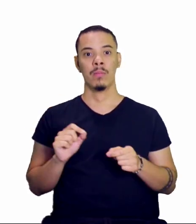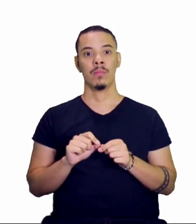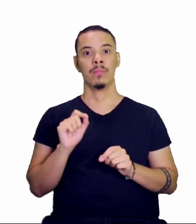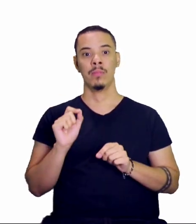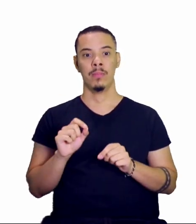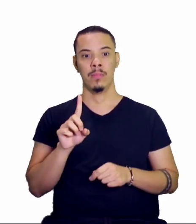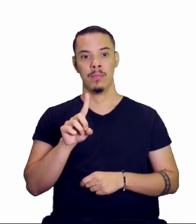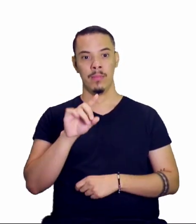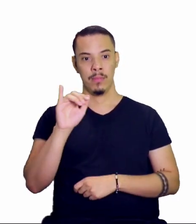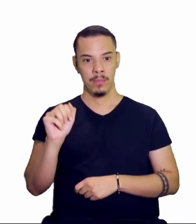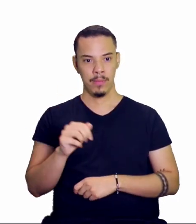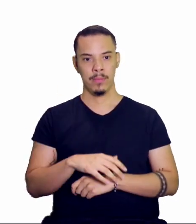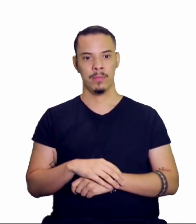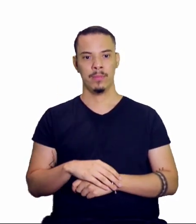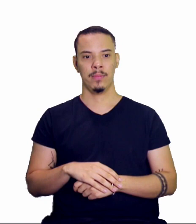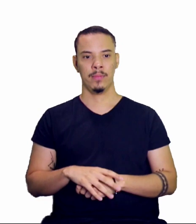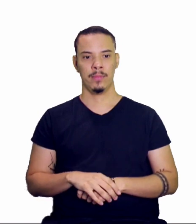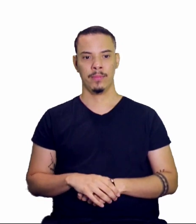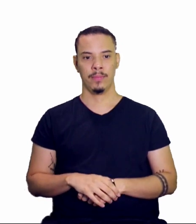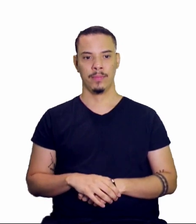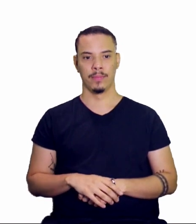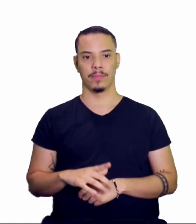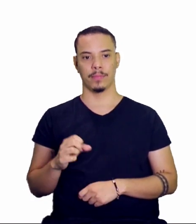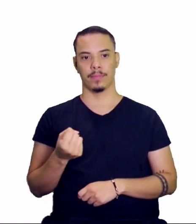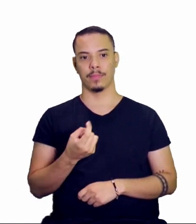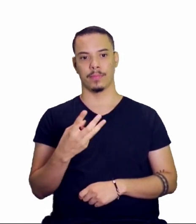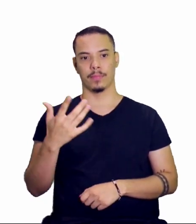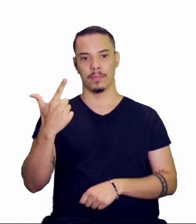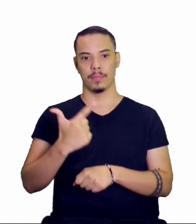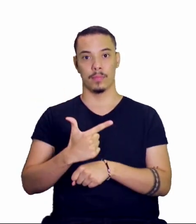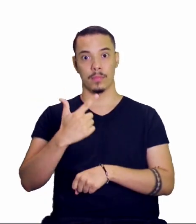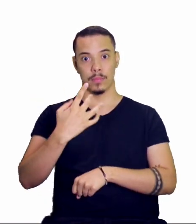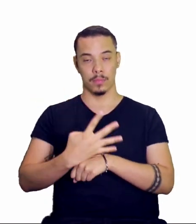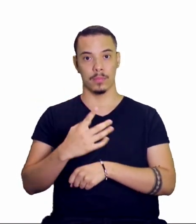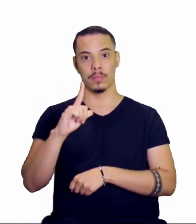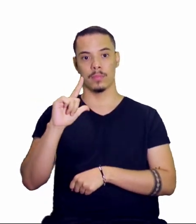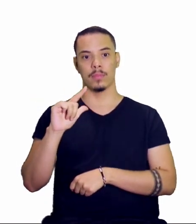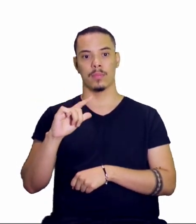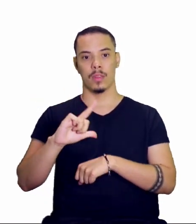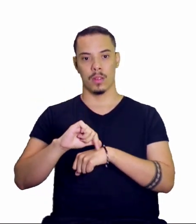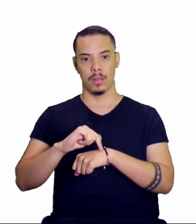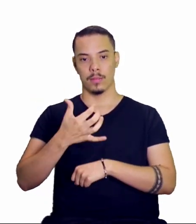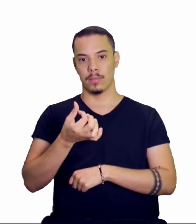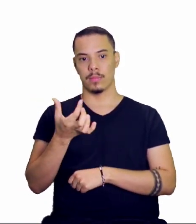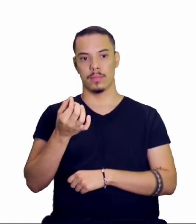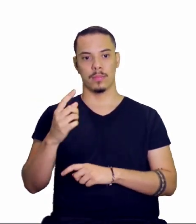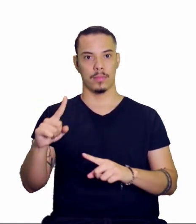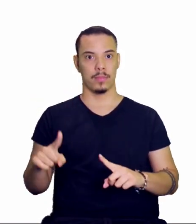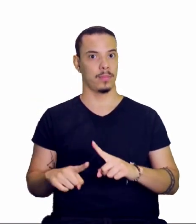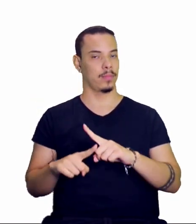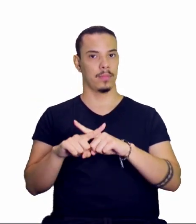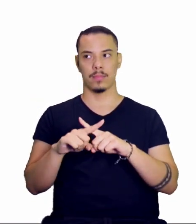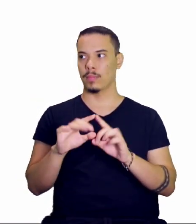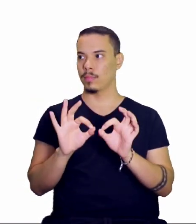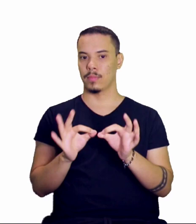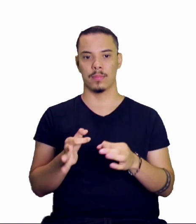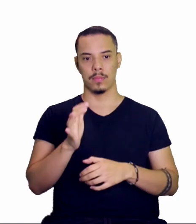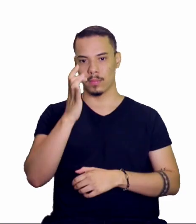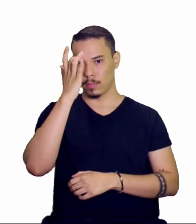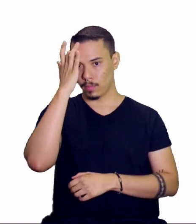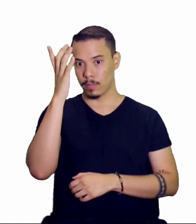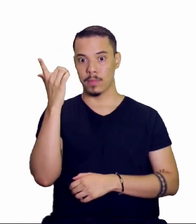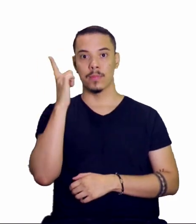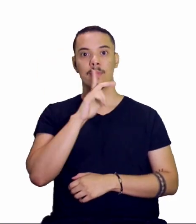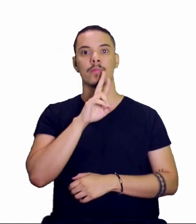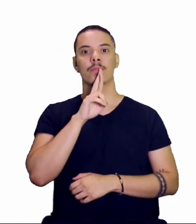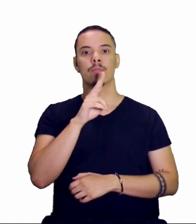saber um dia? Quantas horas eu tenho? 24. E cada hora é 60, multiplica. Uma conta simples, fácil. Exatamente. Multiplica Então, olha quantidade